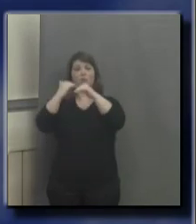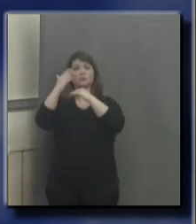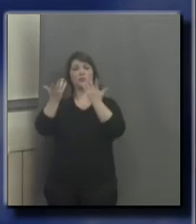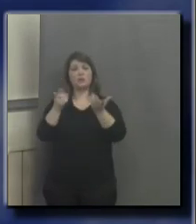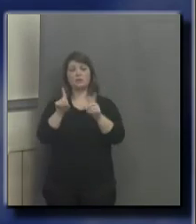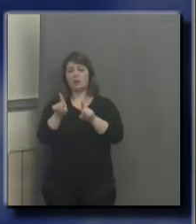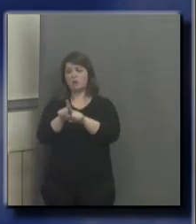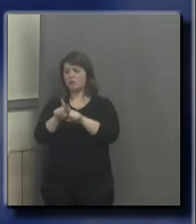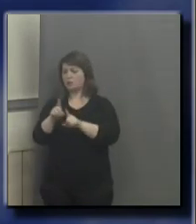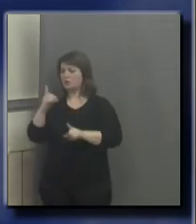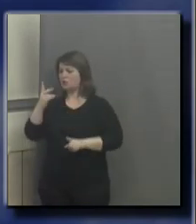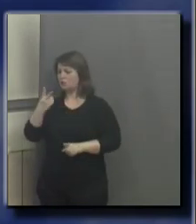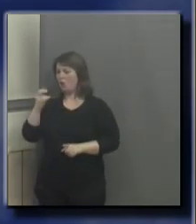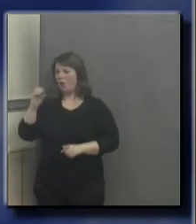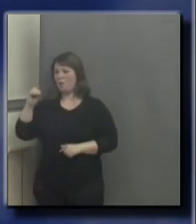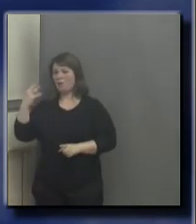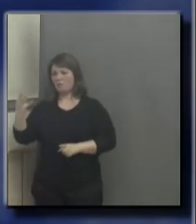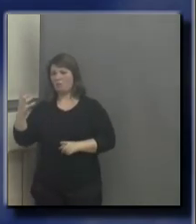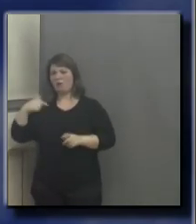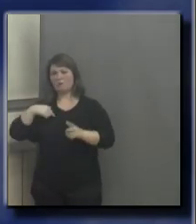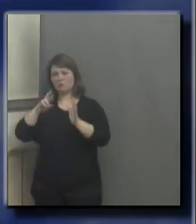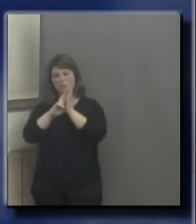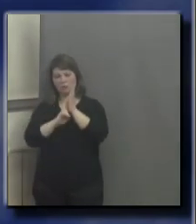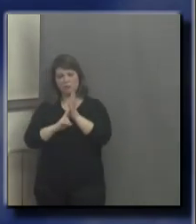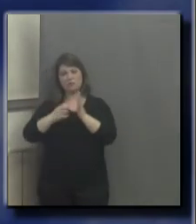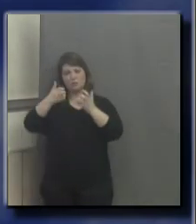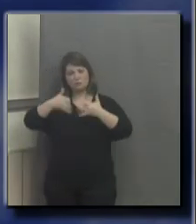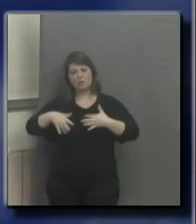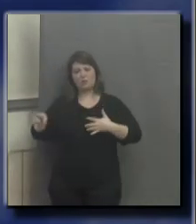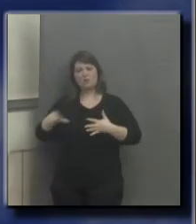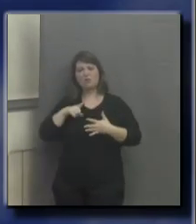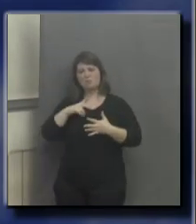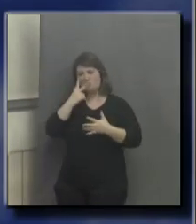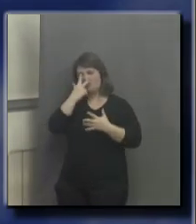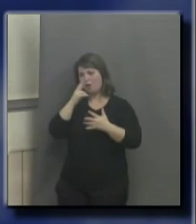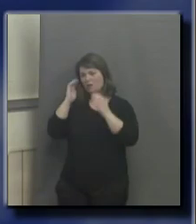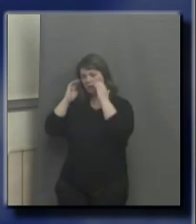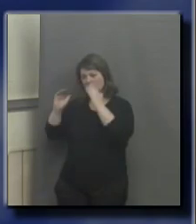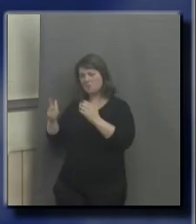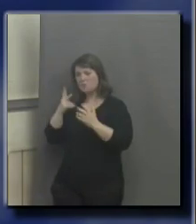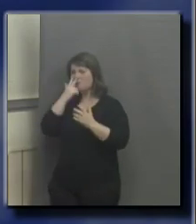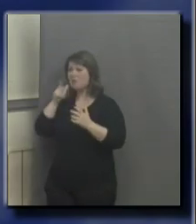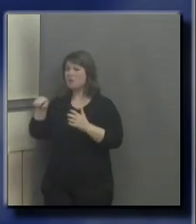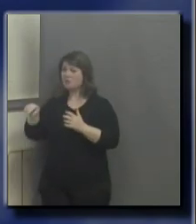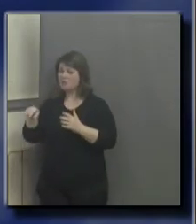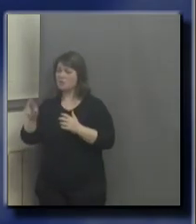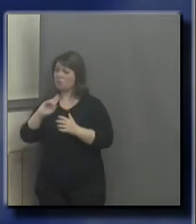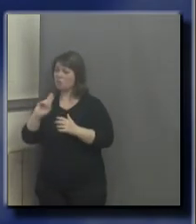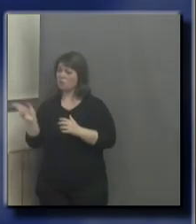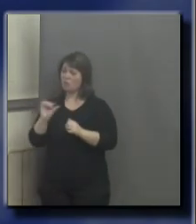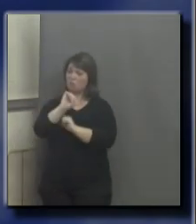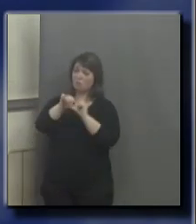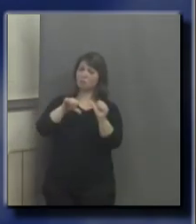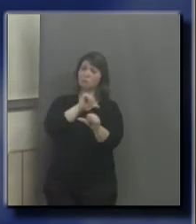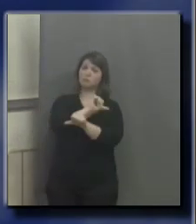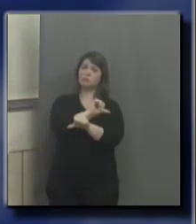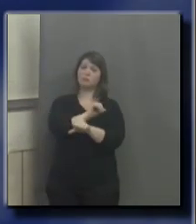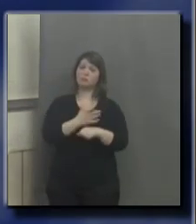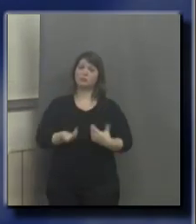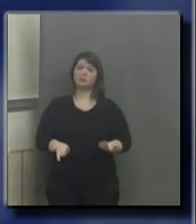de 2004, e foram muito pouco atendidas, porque as pessoas muitas vezes mudaram o nome, né?